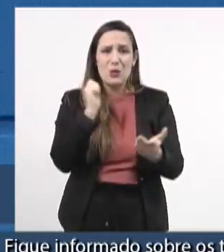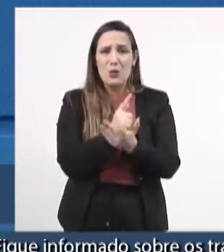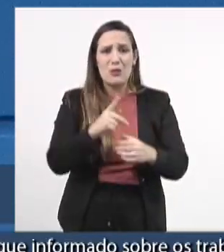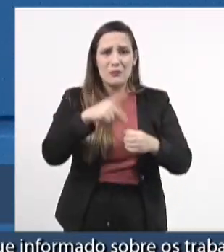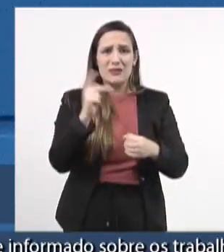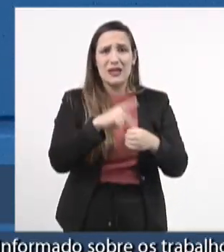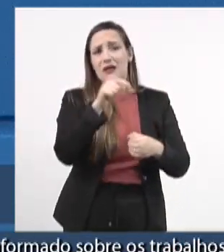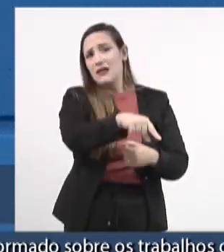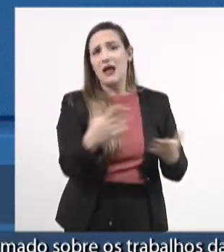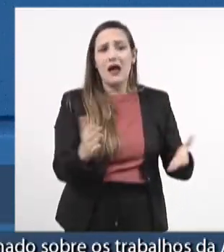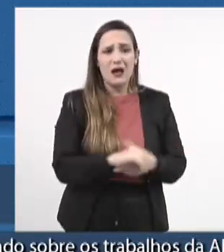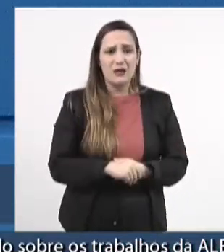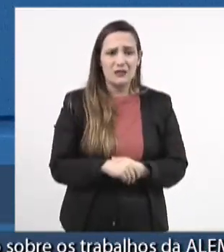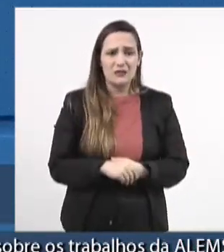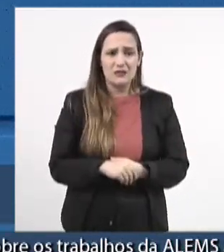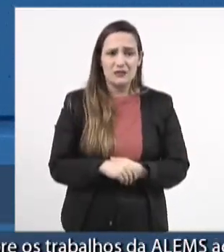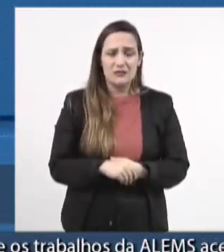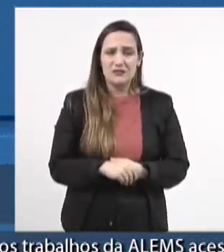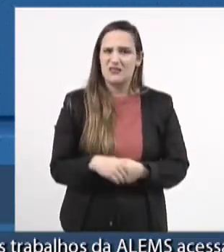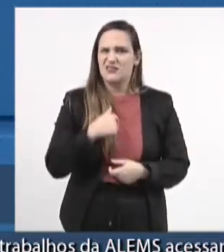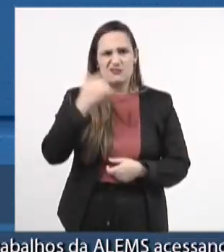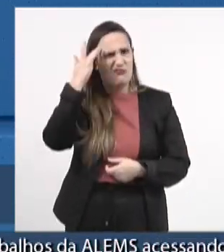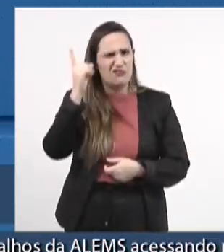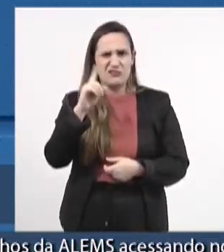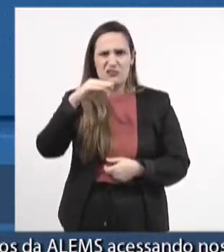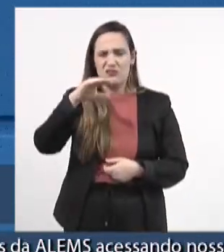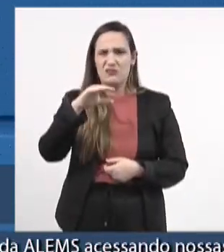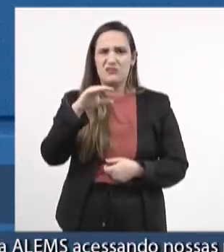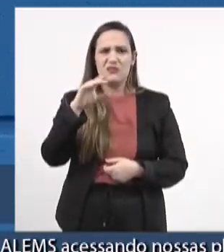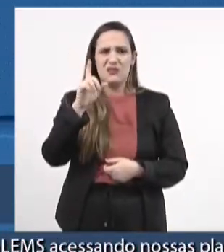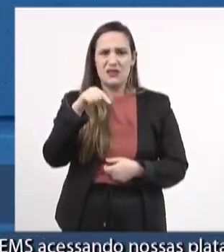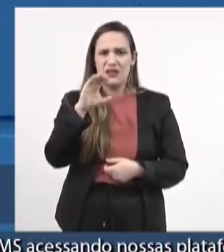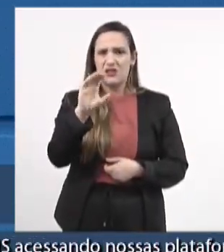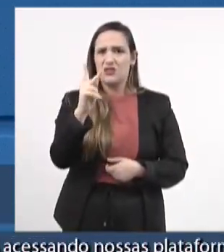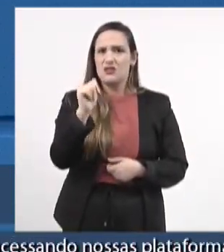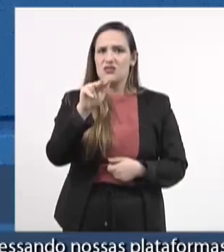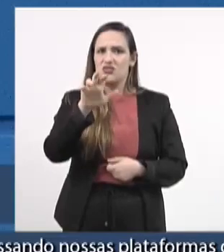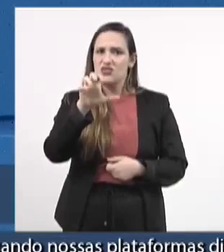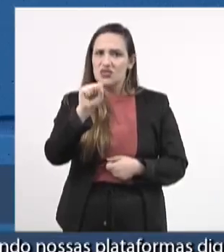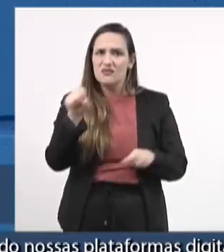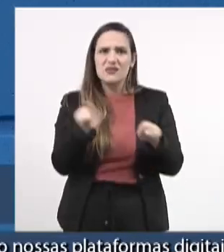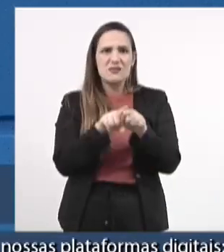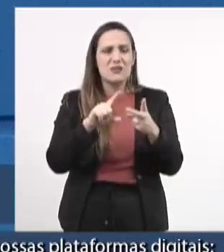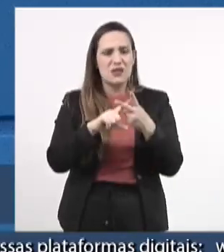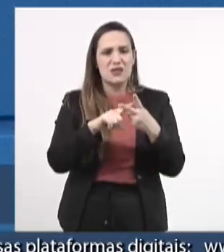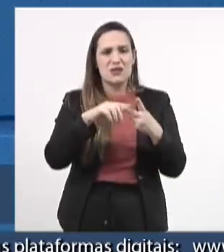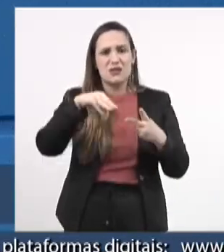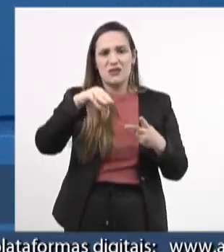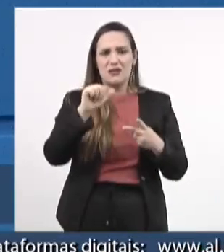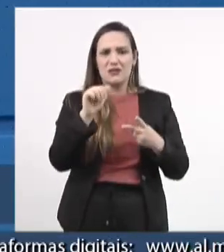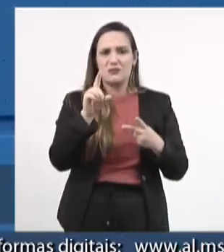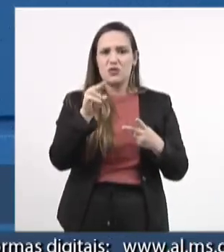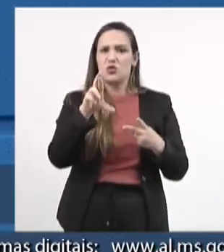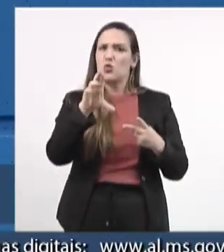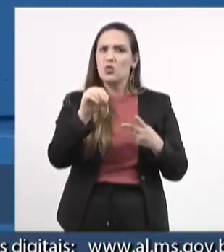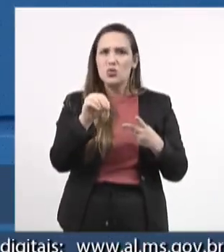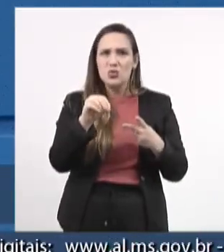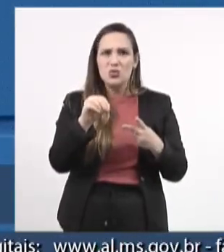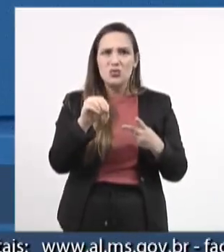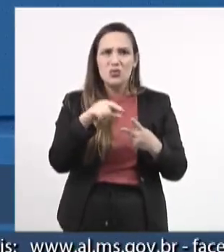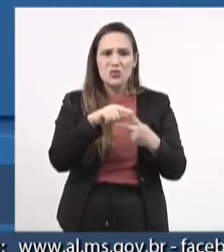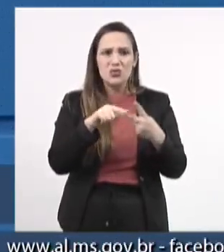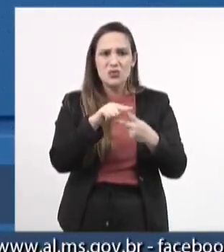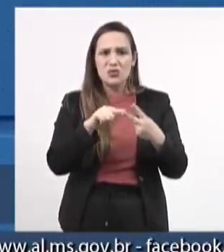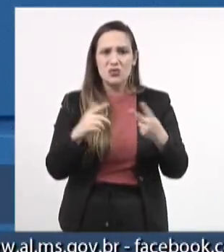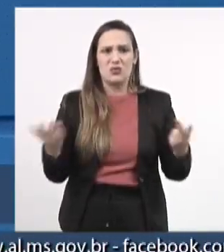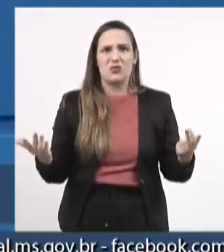Porque eu não acho que Maduro é um estadista, e nem acho que Chávez foi um estadista. Ele massacra o povo venezuelano, tanto é que as fronteiras são